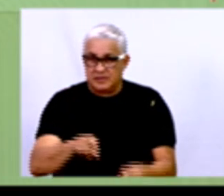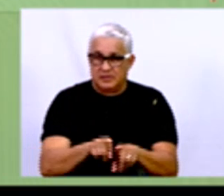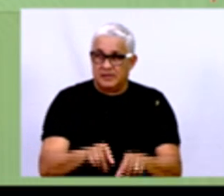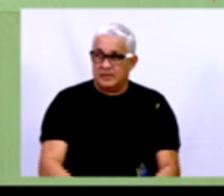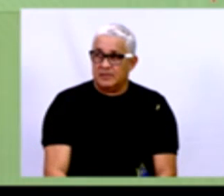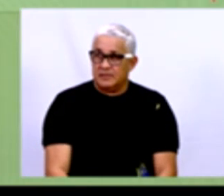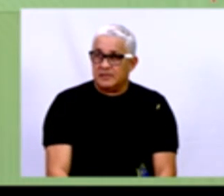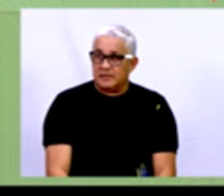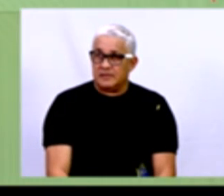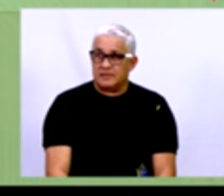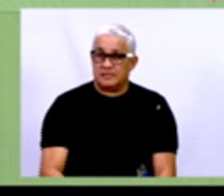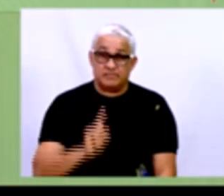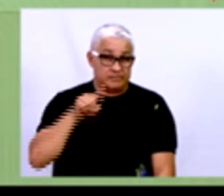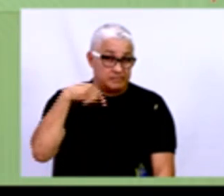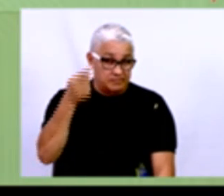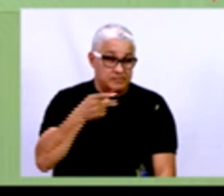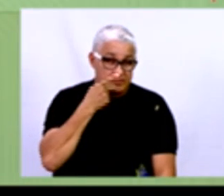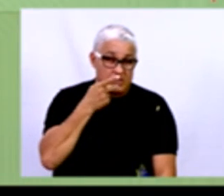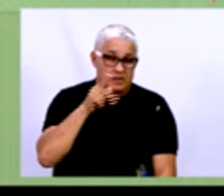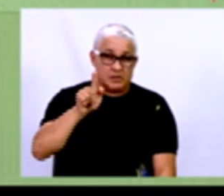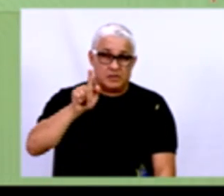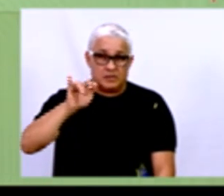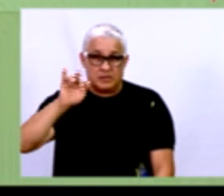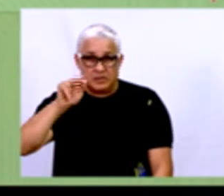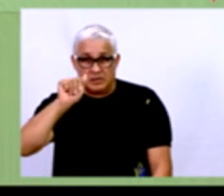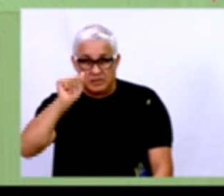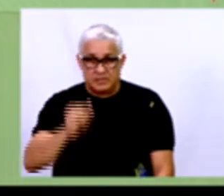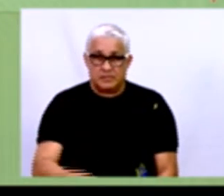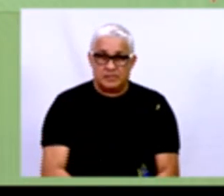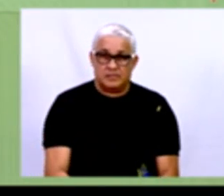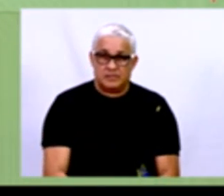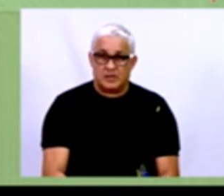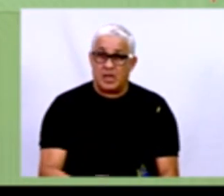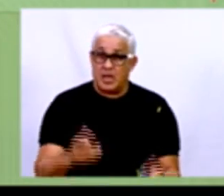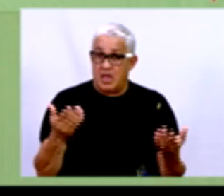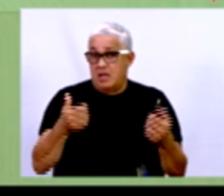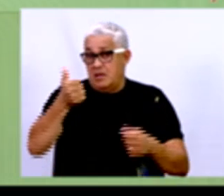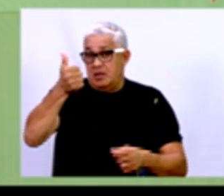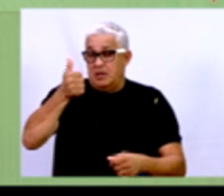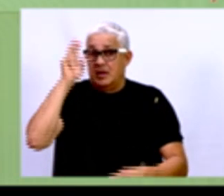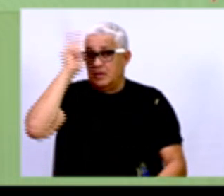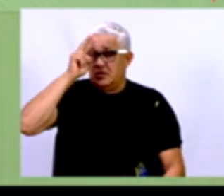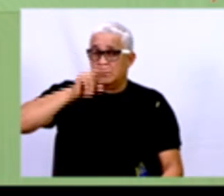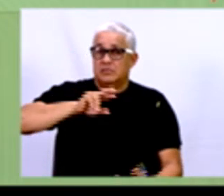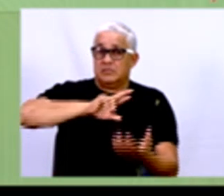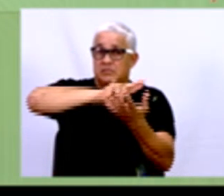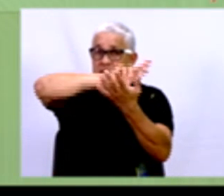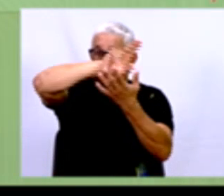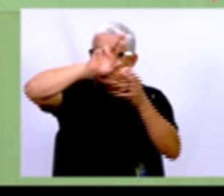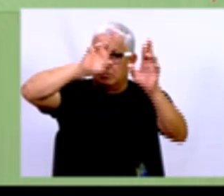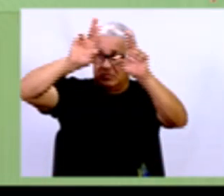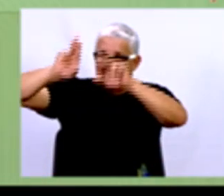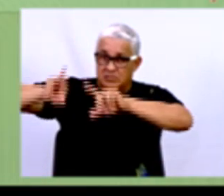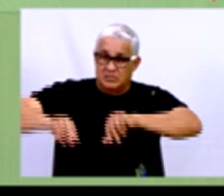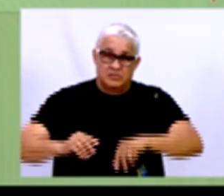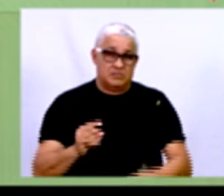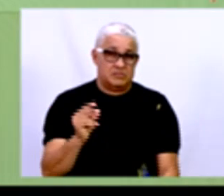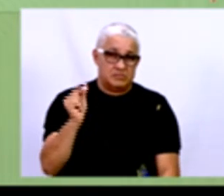No caso, depois a gente vai falar sobre as gírias, né? Vamos primeiro para as variações históricas.